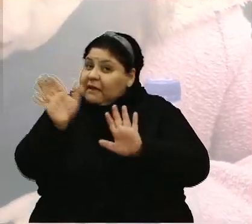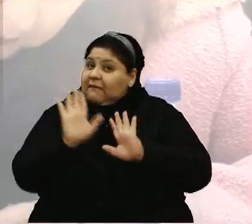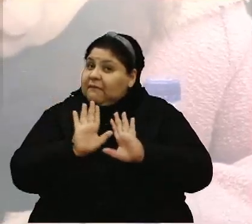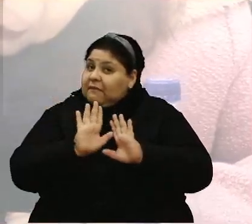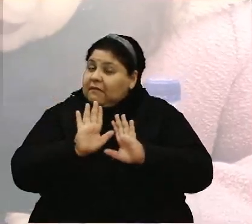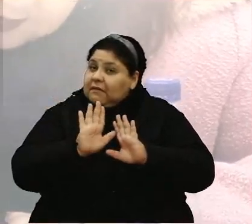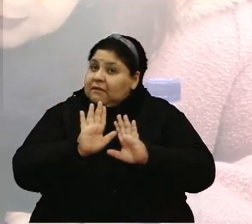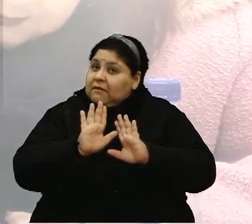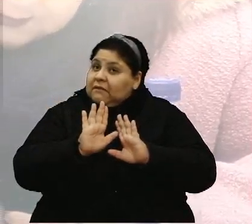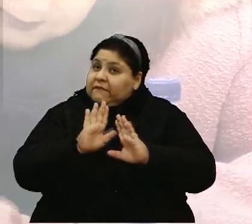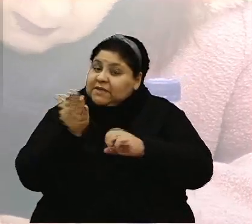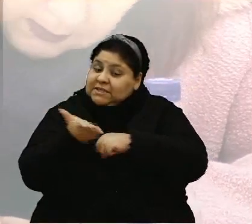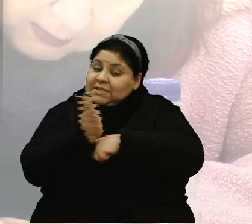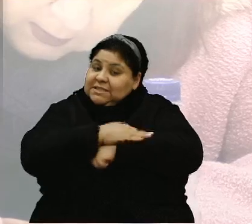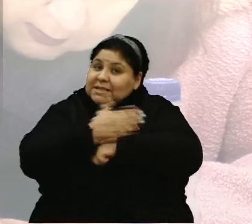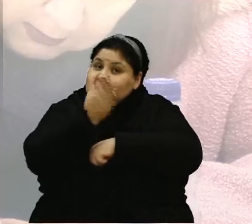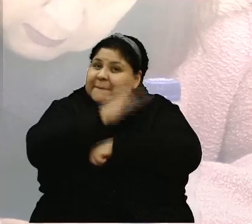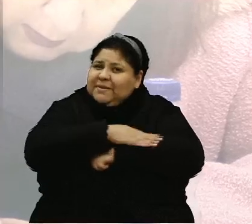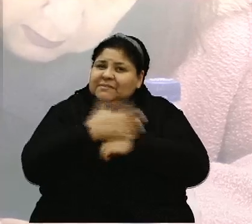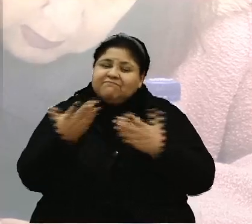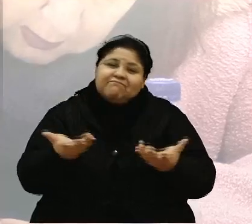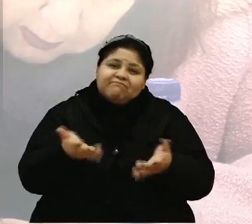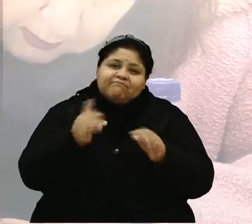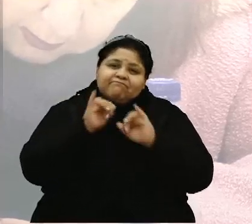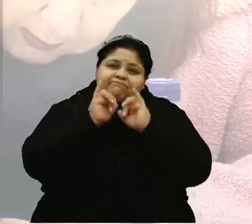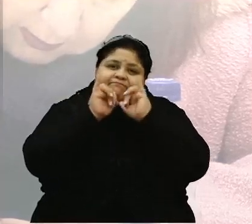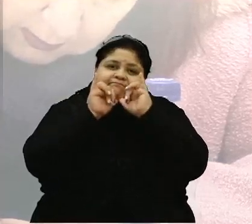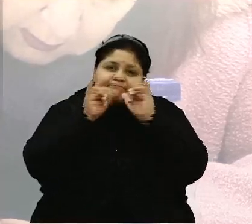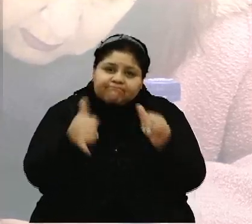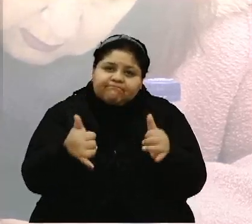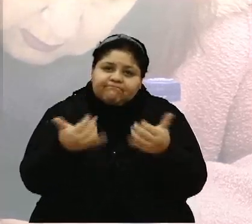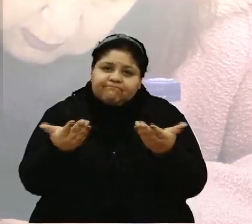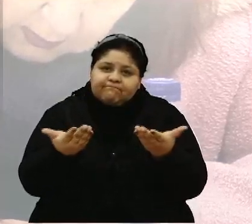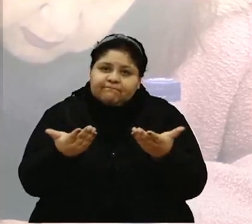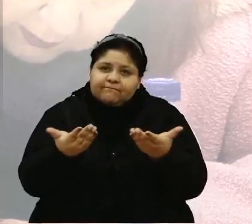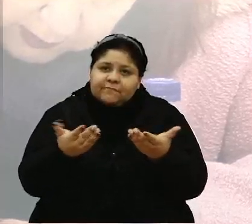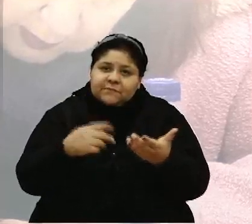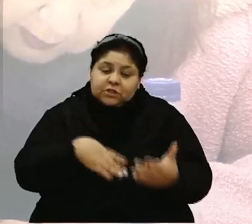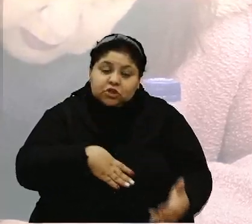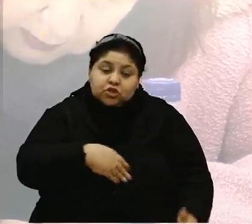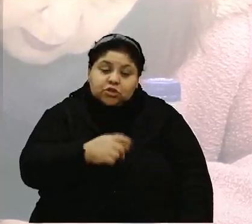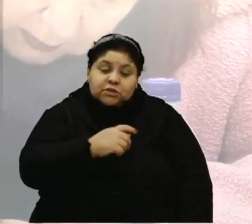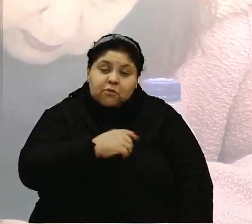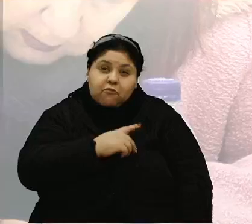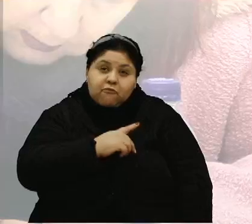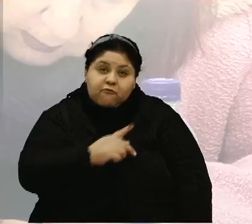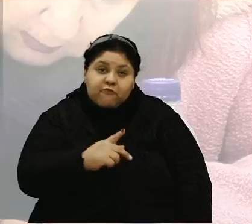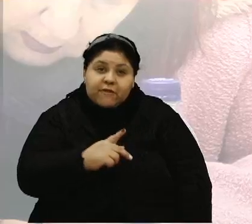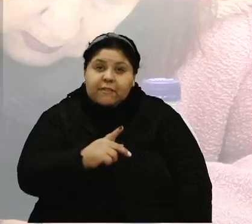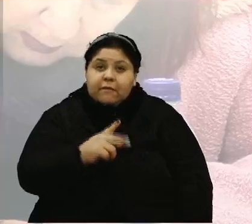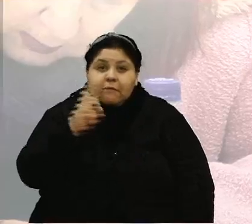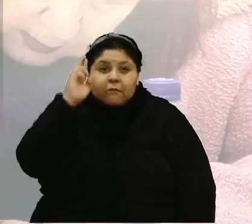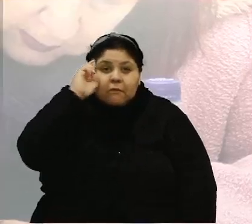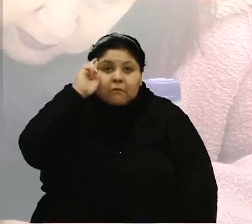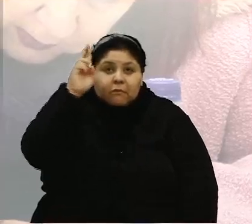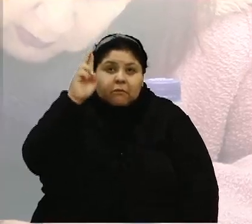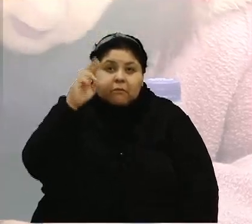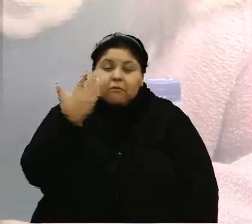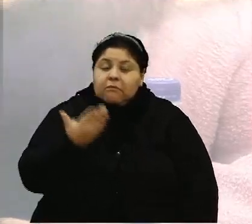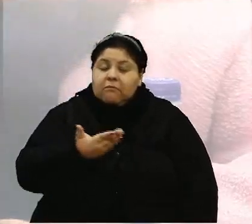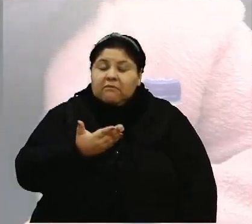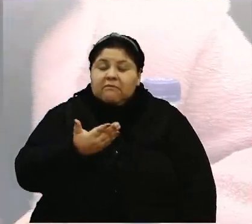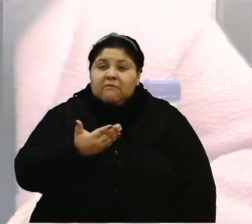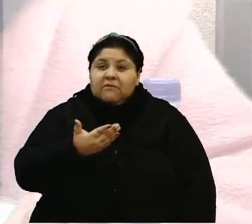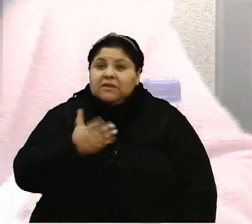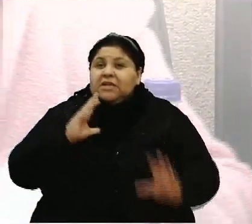vai ser tapado. Então, dizer que é o seu filho, a senhora, o seu João,